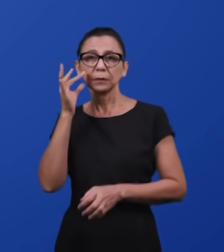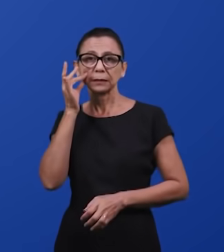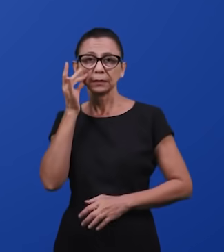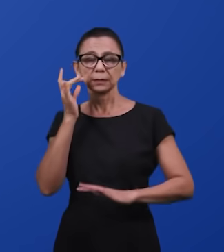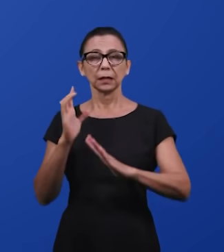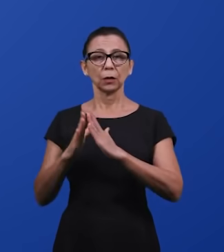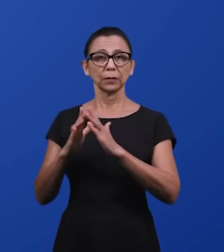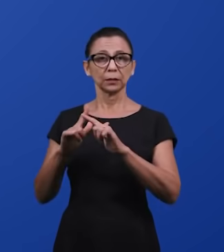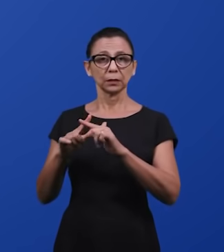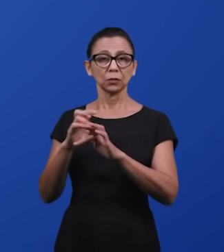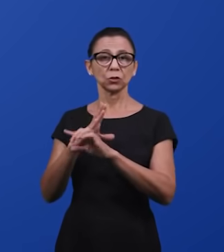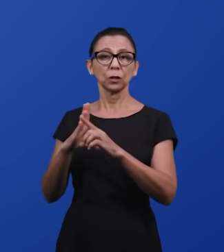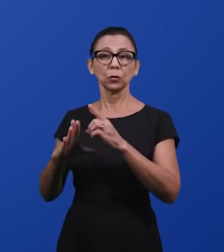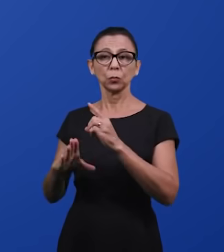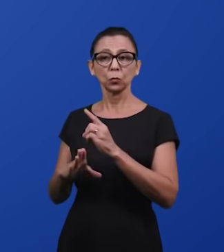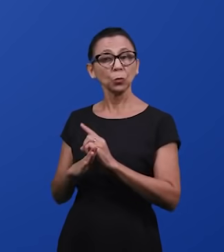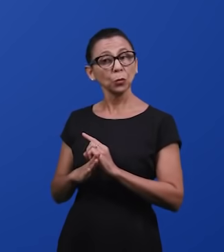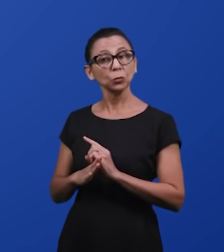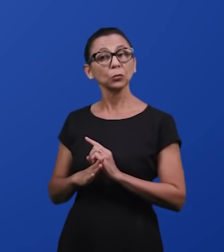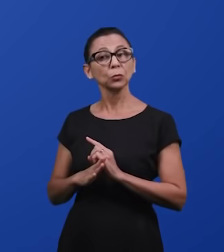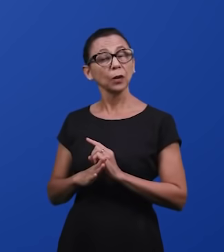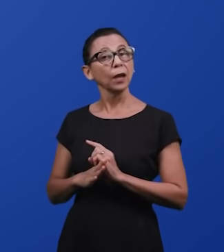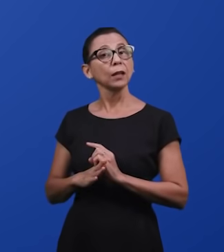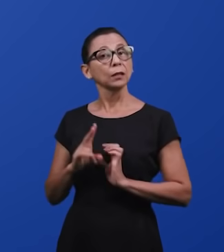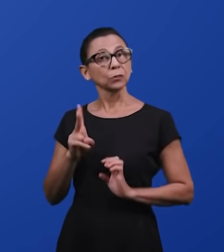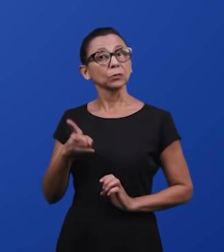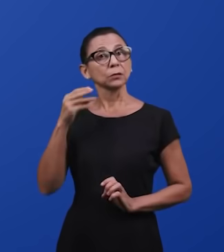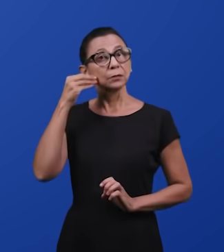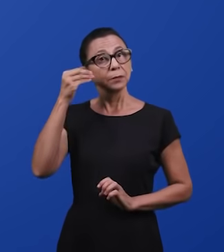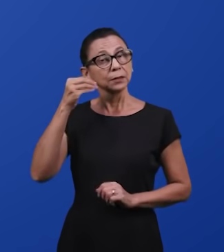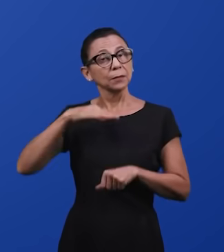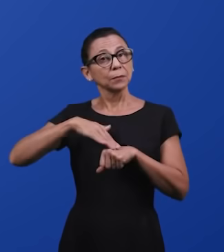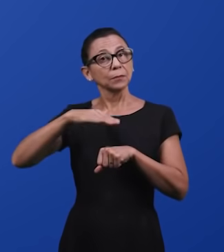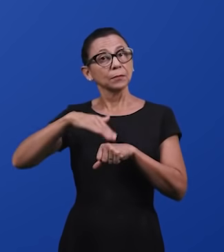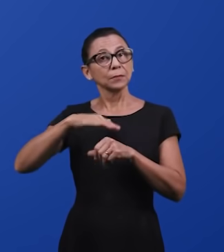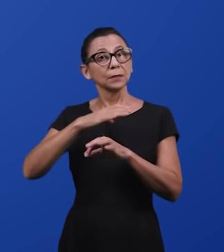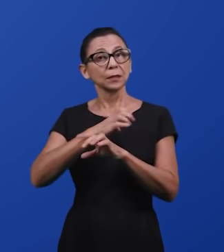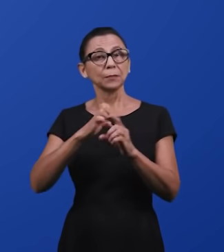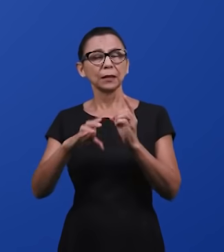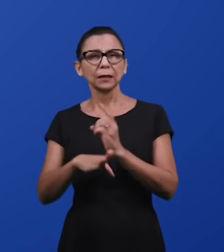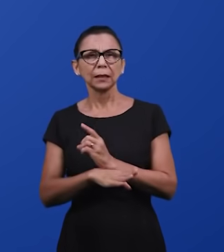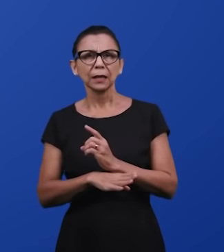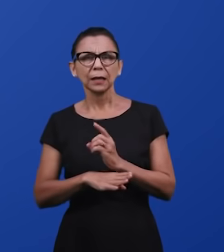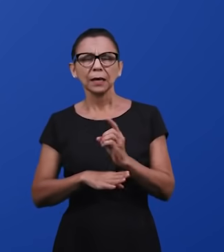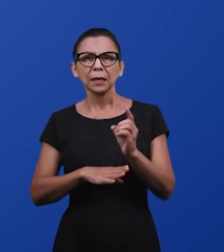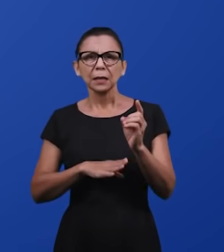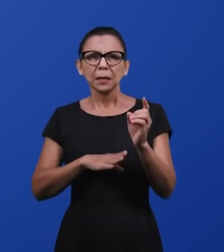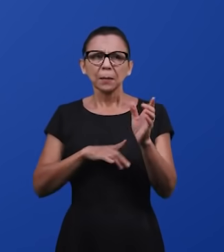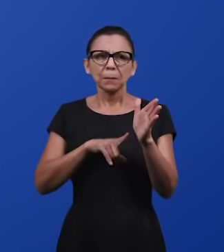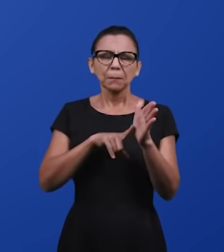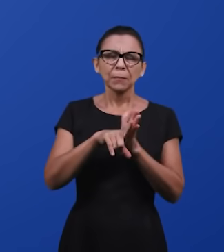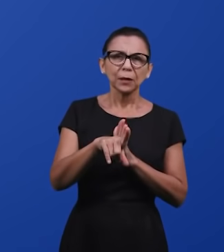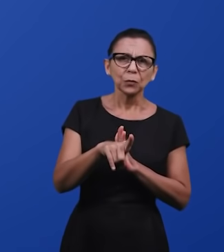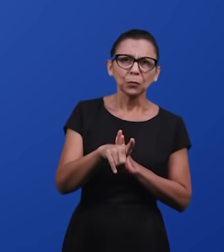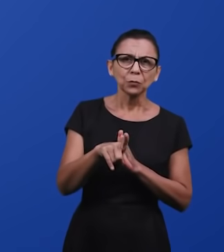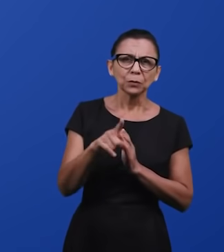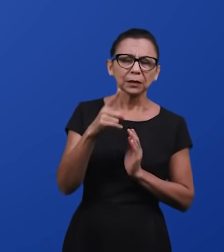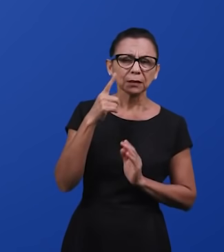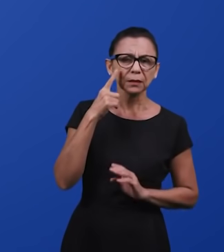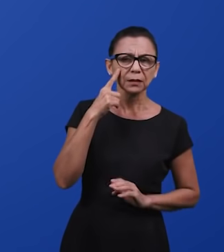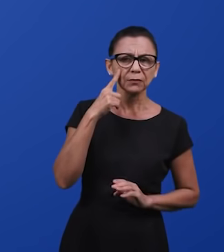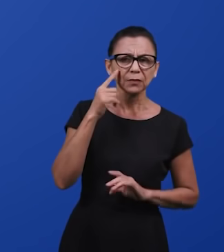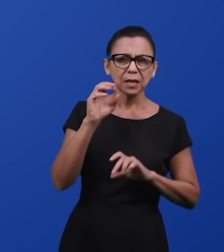vivenciando cada dia mais as experiências com a Escola Bíblica Dominical. A cada pergunta que ela recebia, a